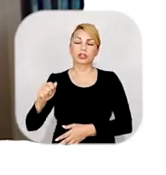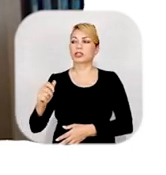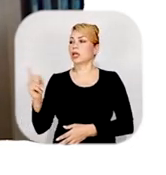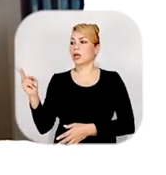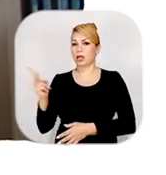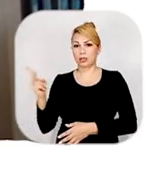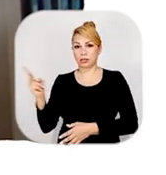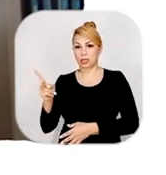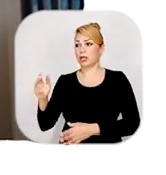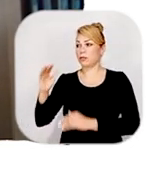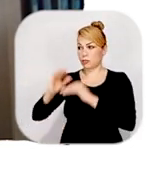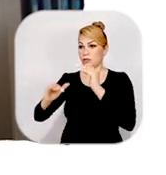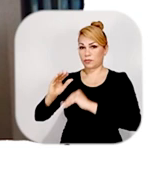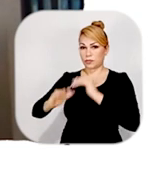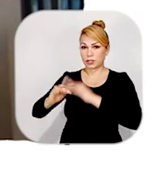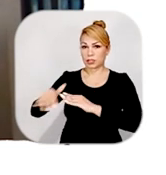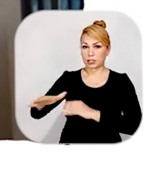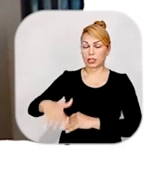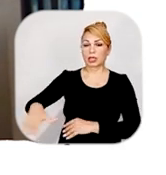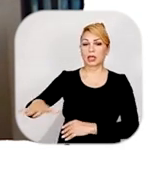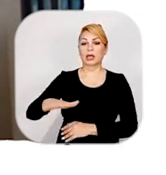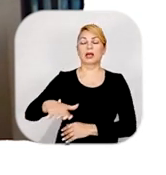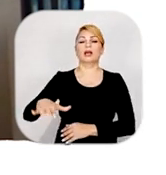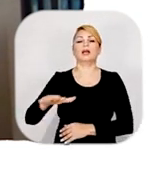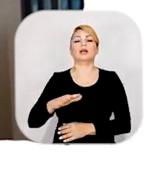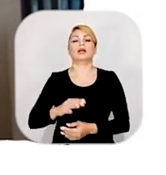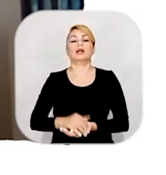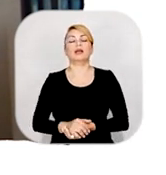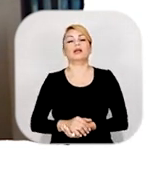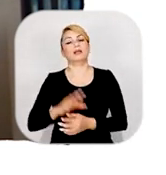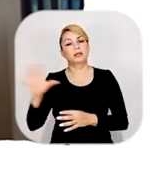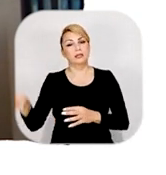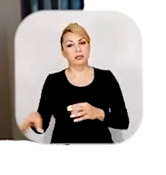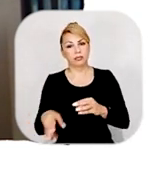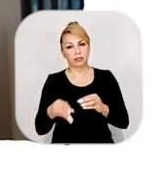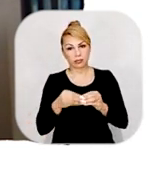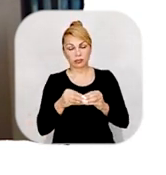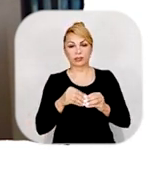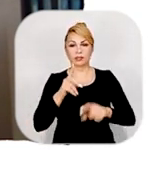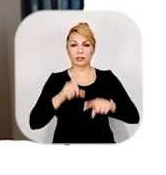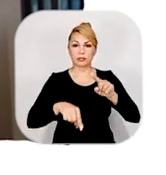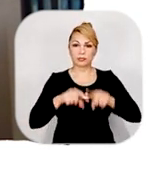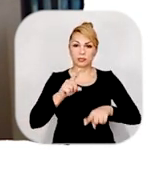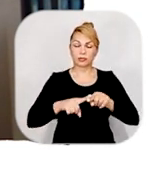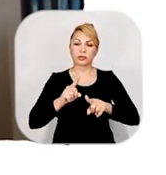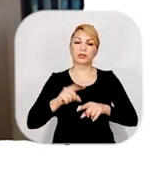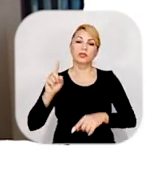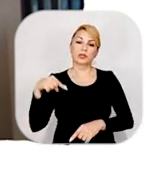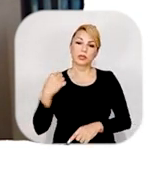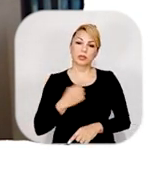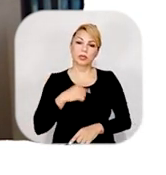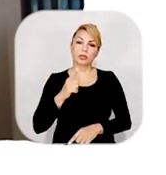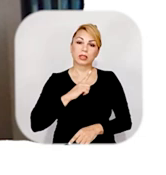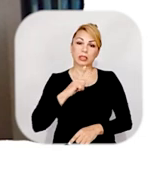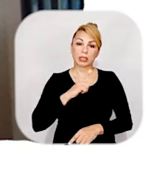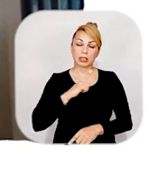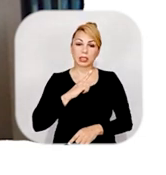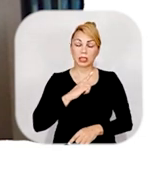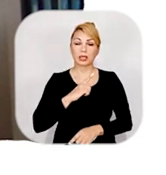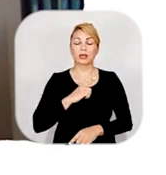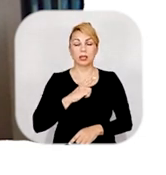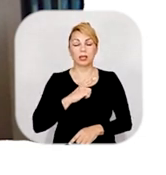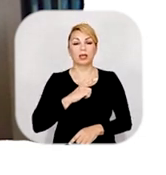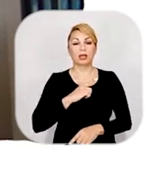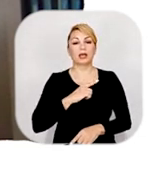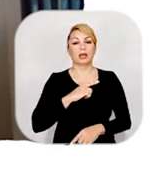são etnomusicólogos, e Ricardo Souza. E aí eu juntei todo esse material para que a gente tenha isso numa fonte